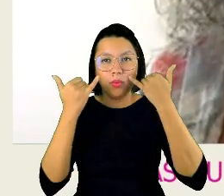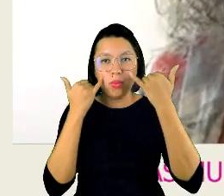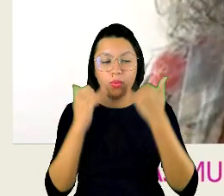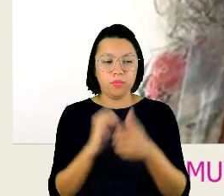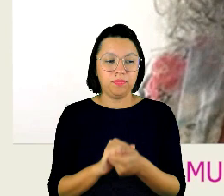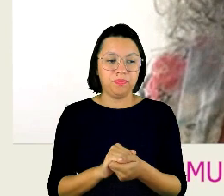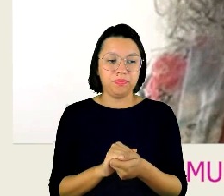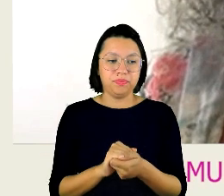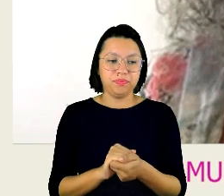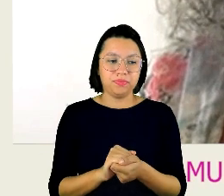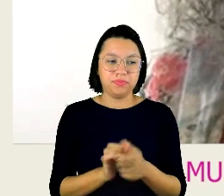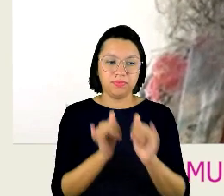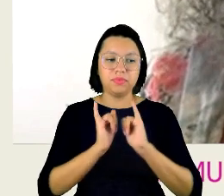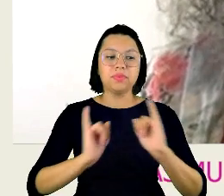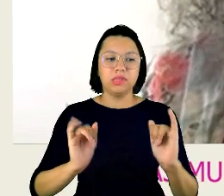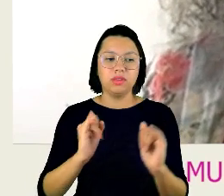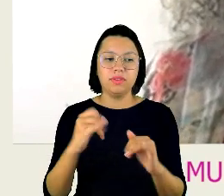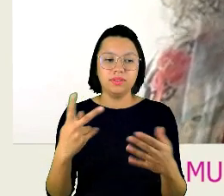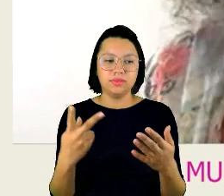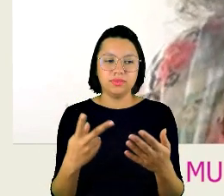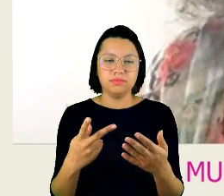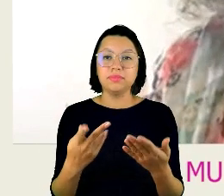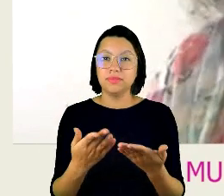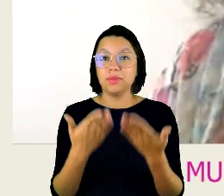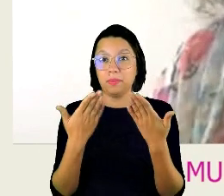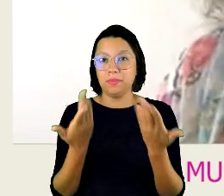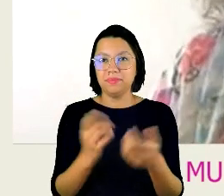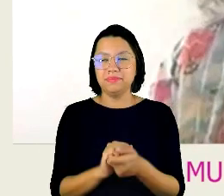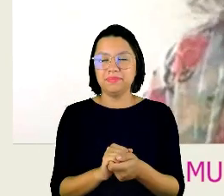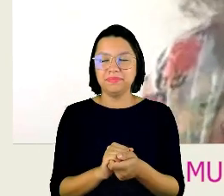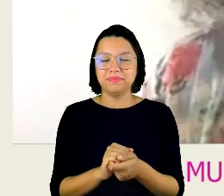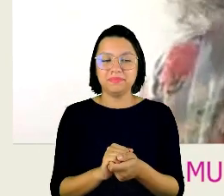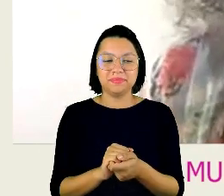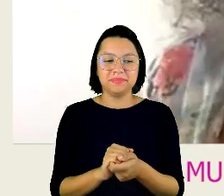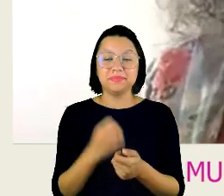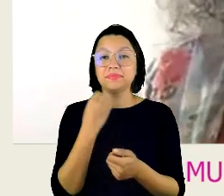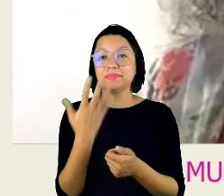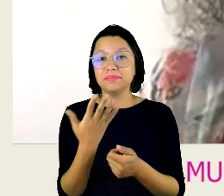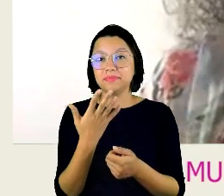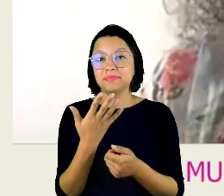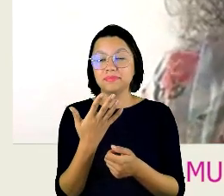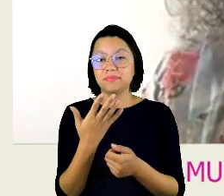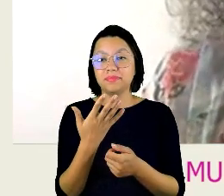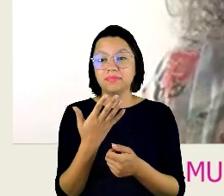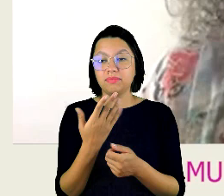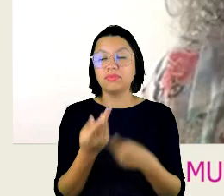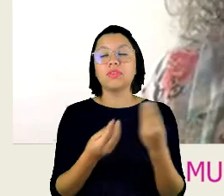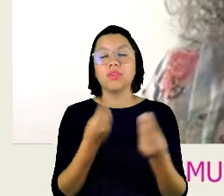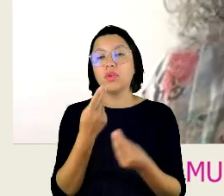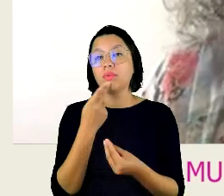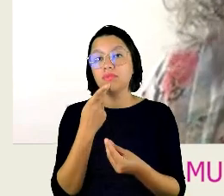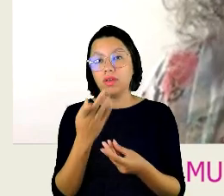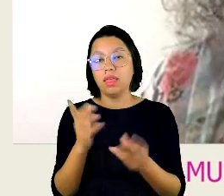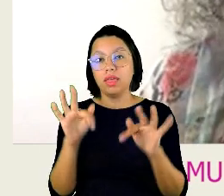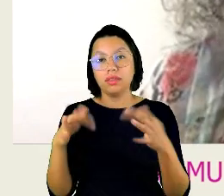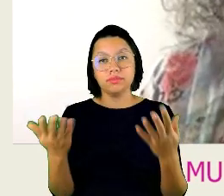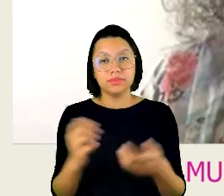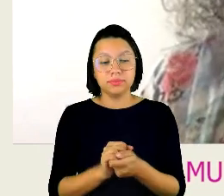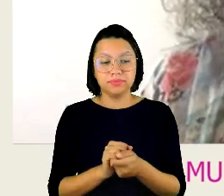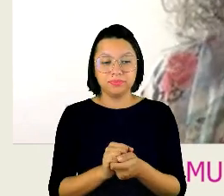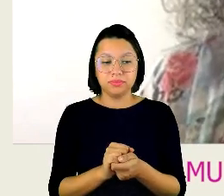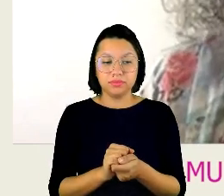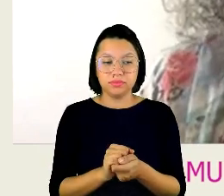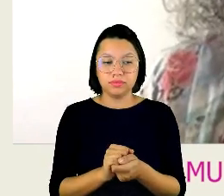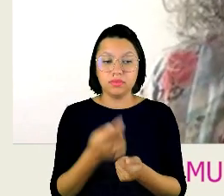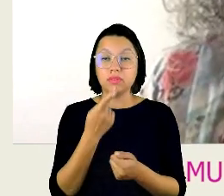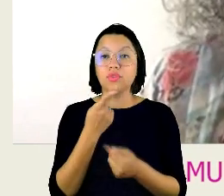dados. Tá bom, eu aviso também se aparecer. Muito obrigada. Bom, como a gente mencionou, né, enfim, a gente estava falando